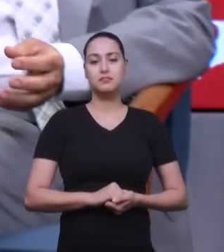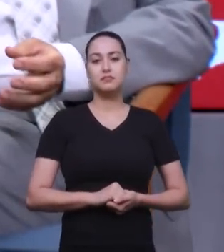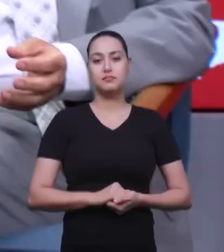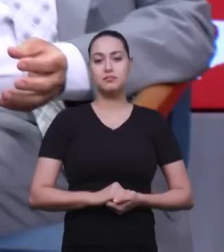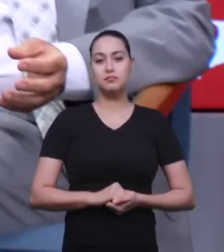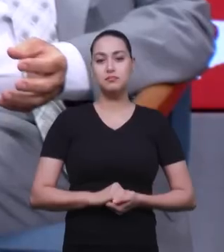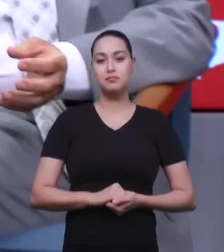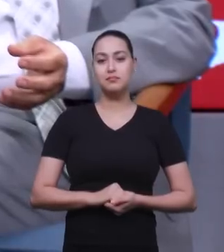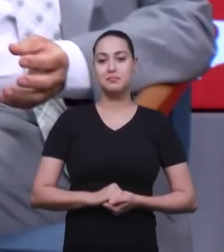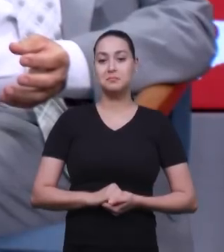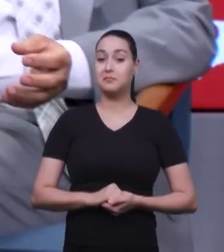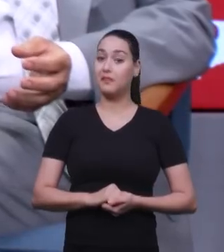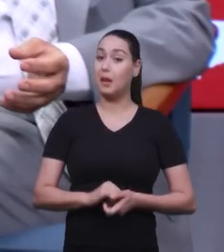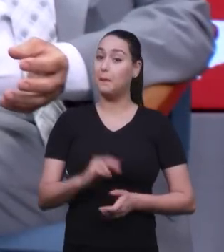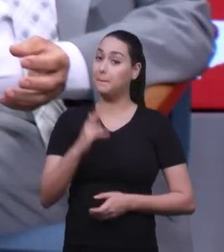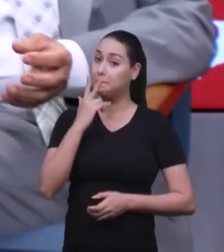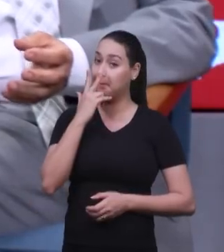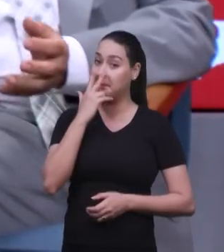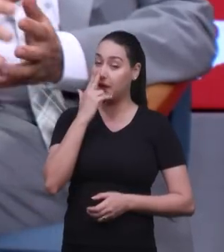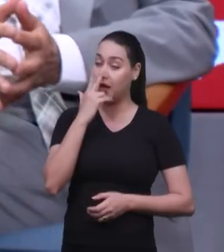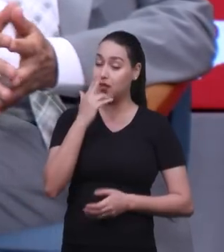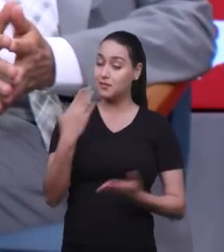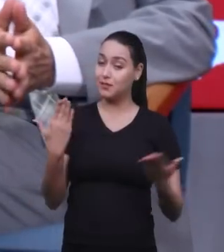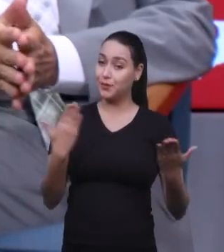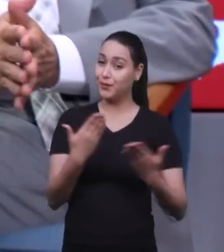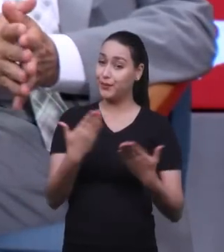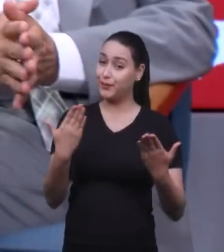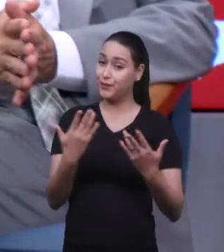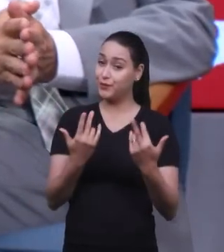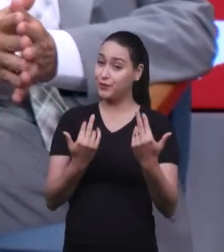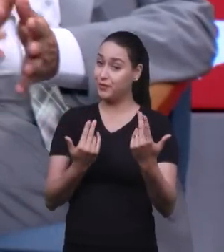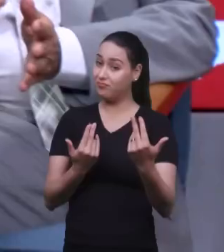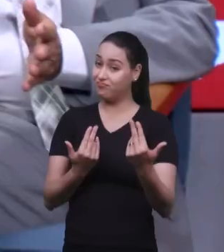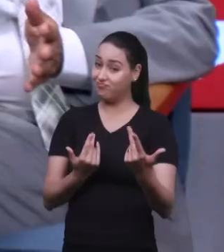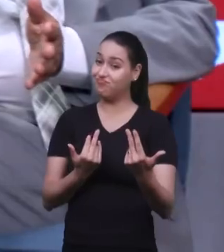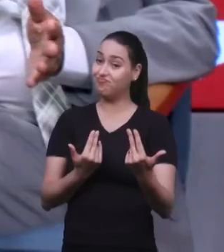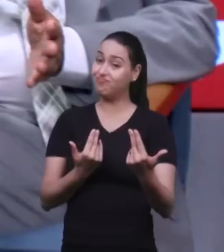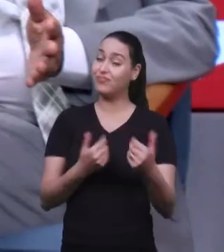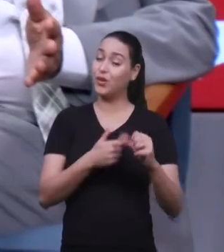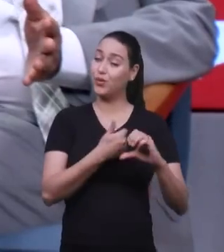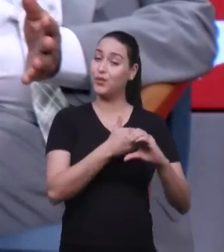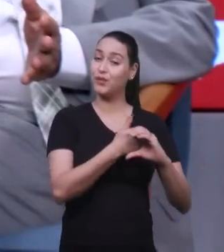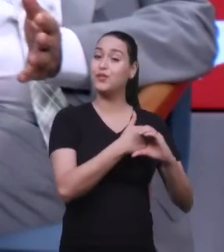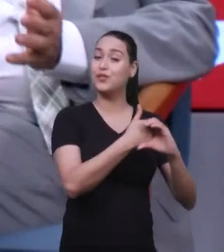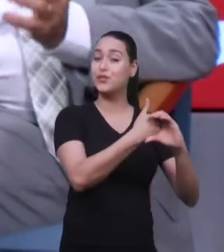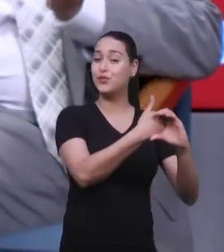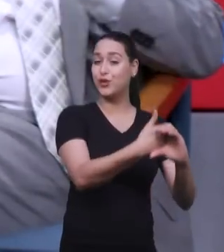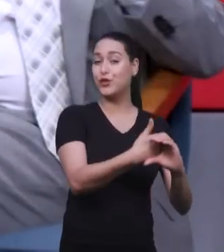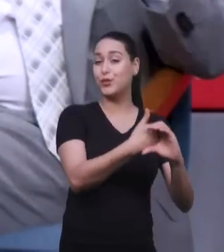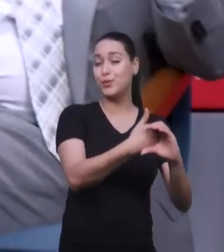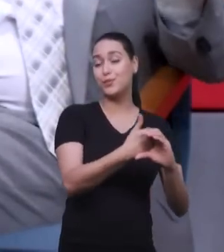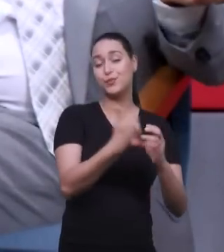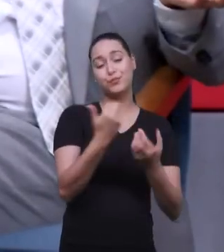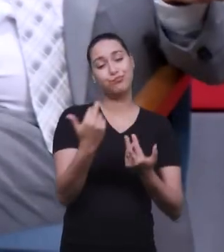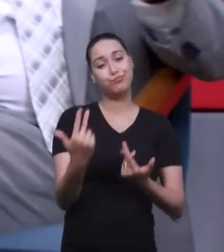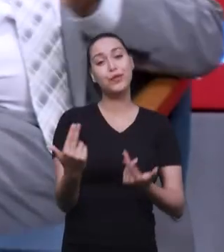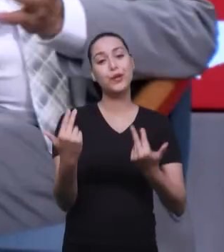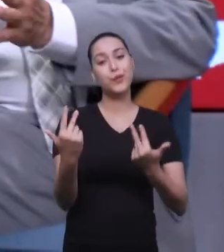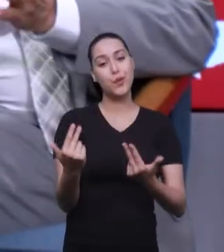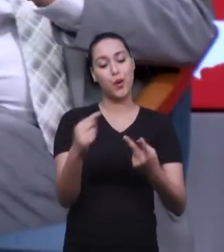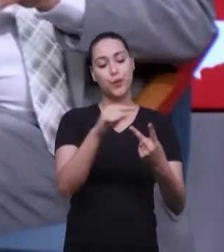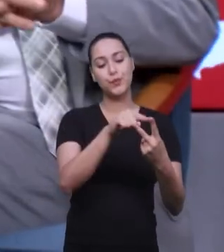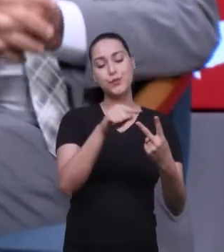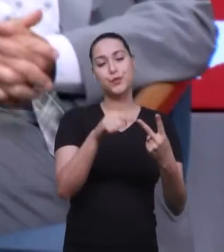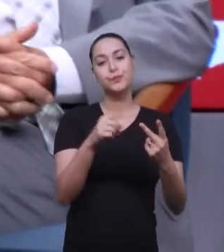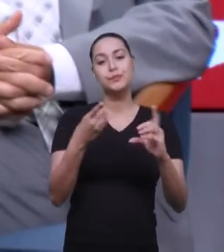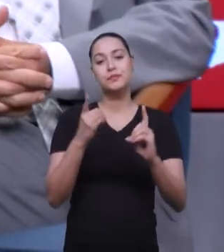Parece que o fato se repete ainda hoje. Parece que há um cristianismo que está ainda hoje